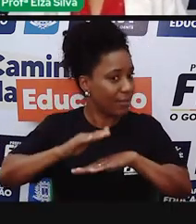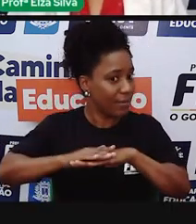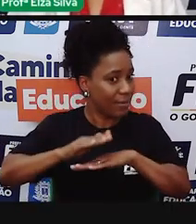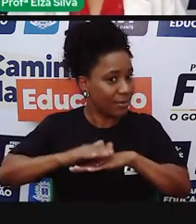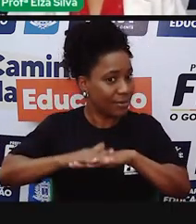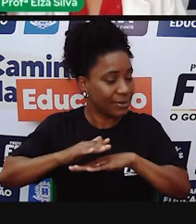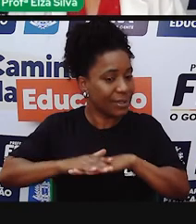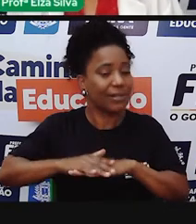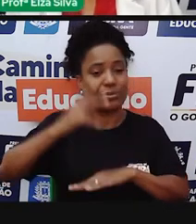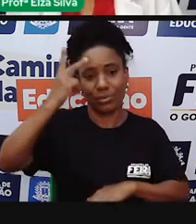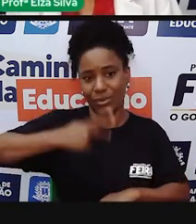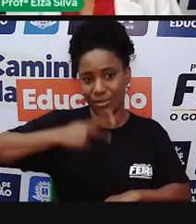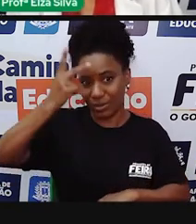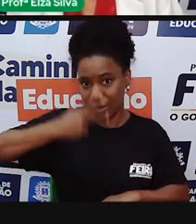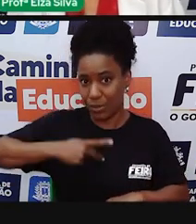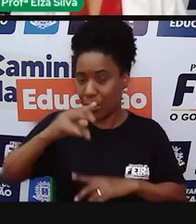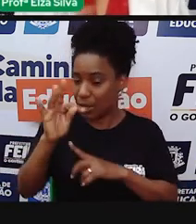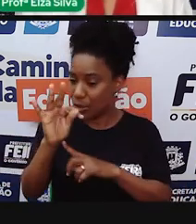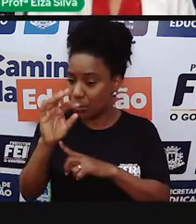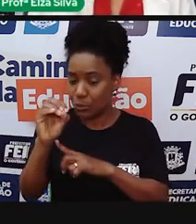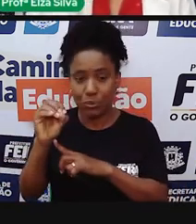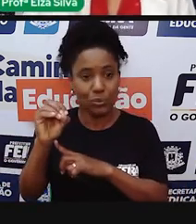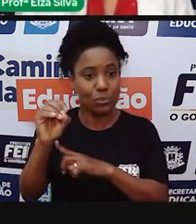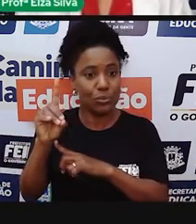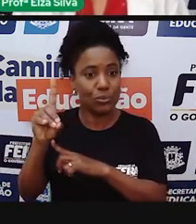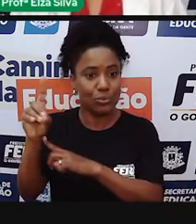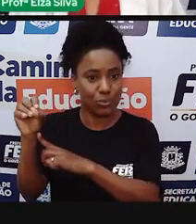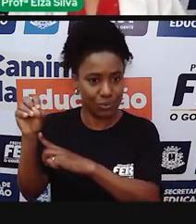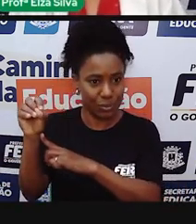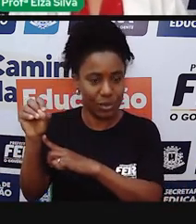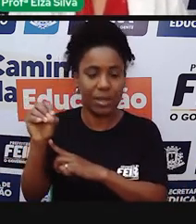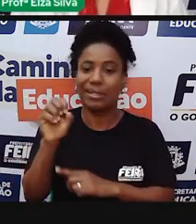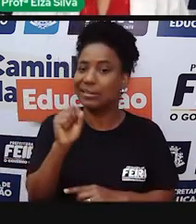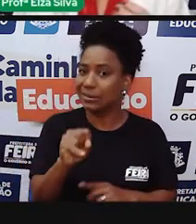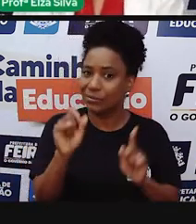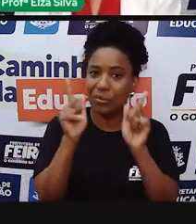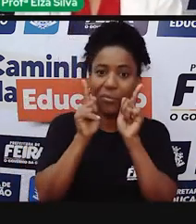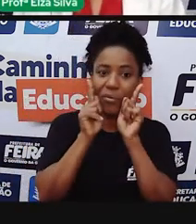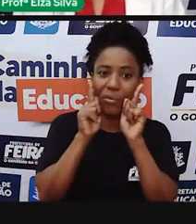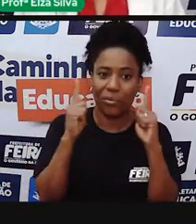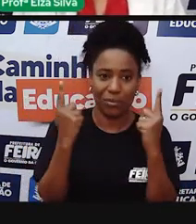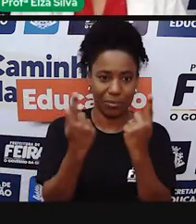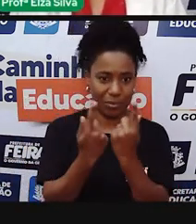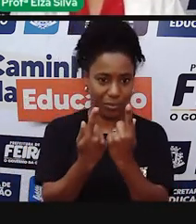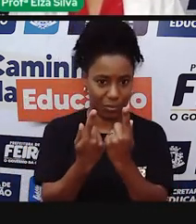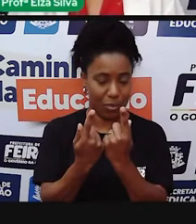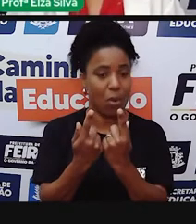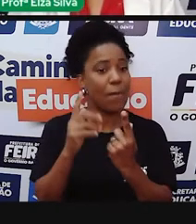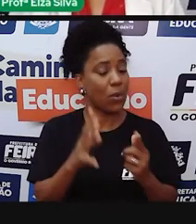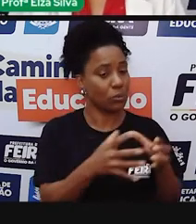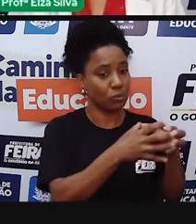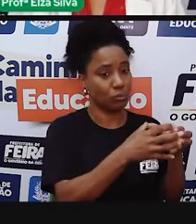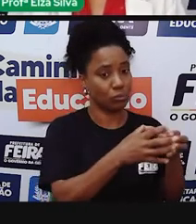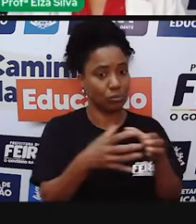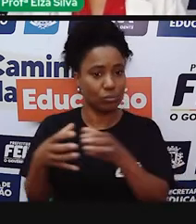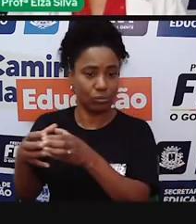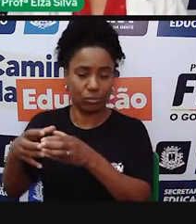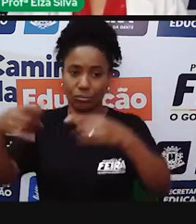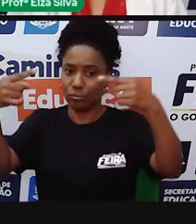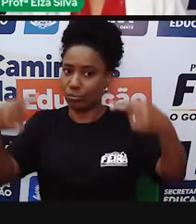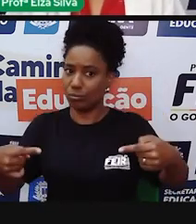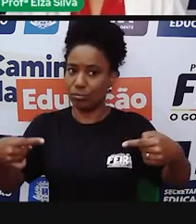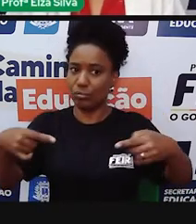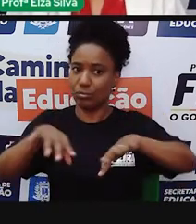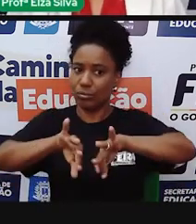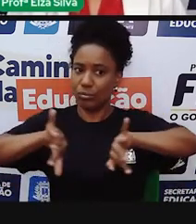nós vamos praticar sozinhos. Ou se formos praticar em grupo, um não deve interferir no resultado do outro.